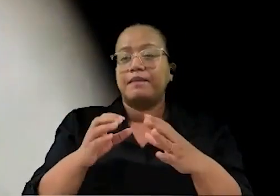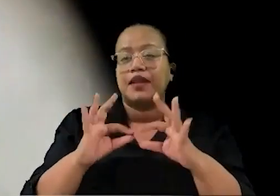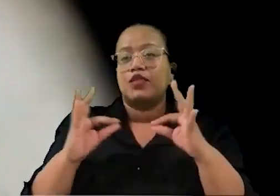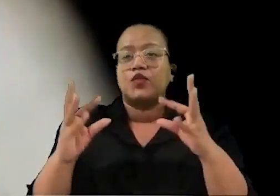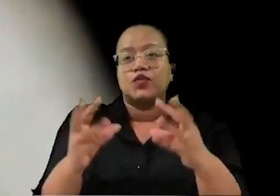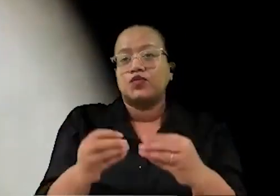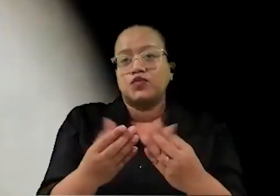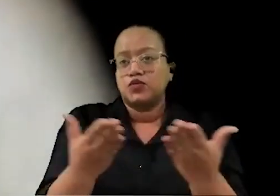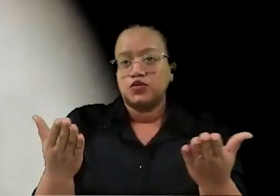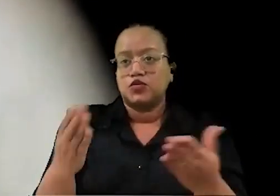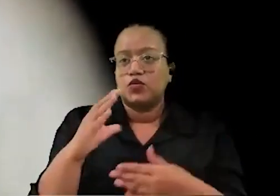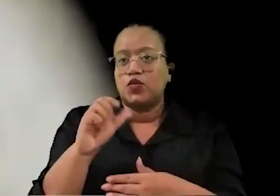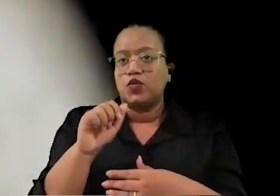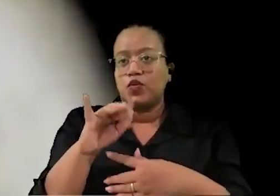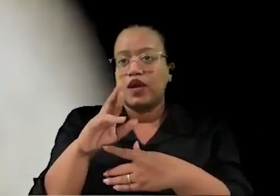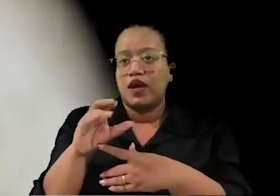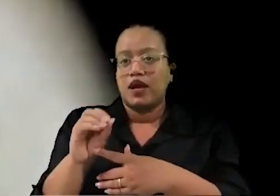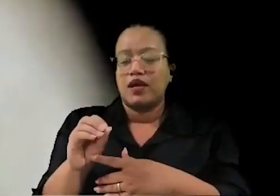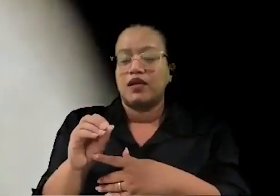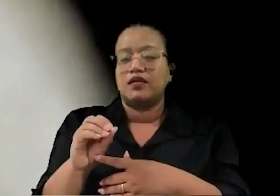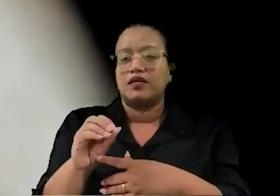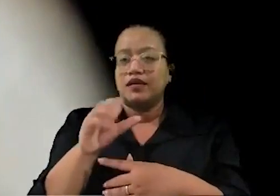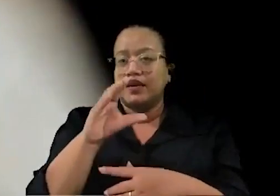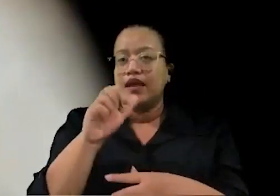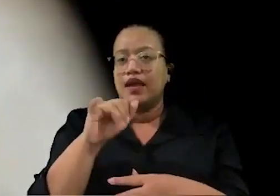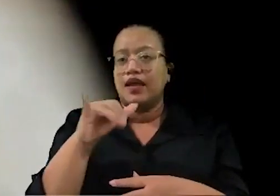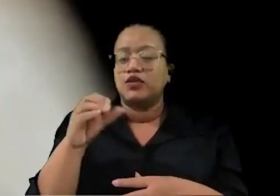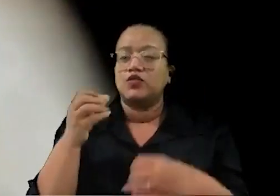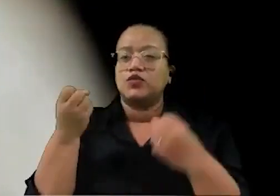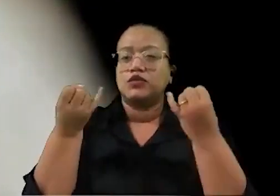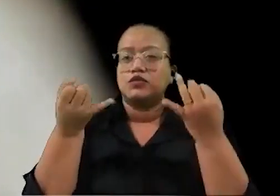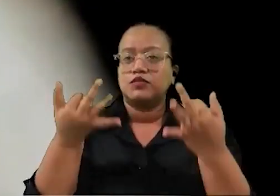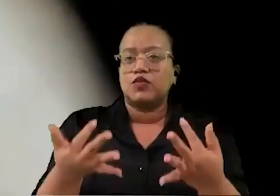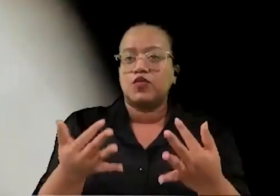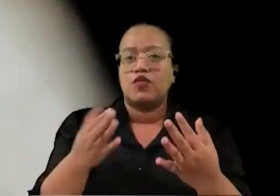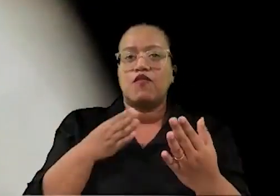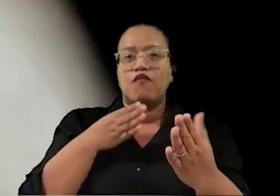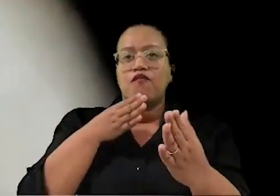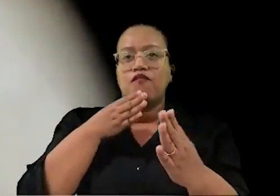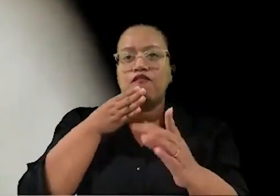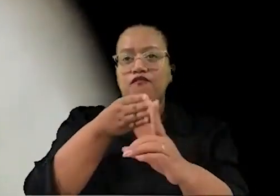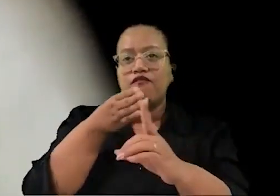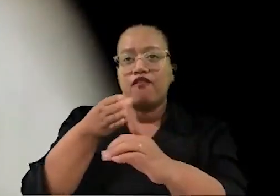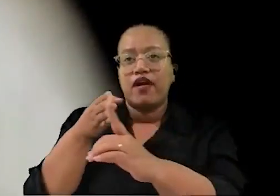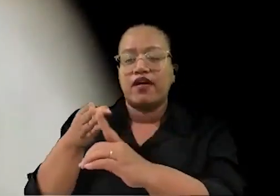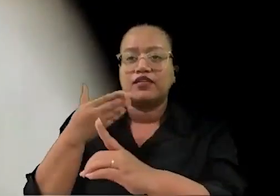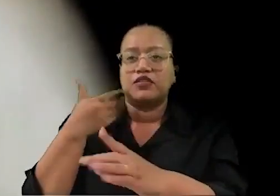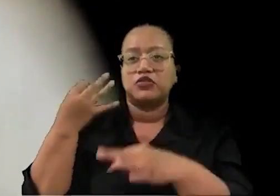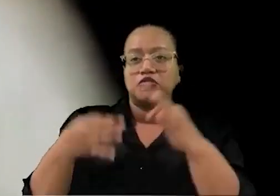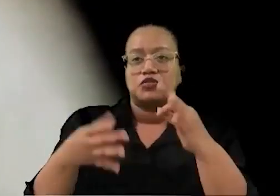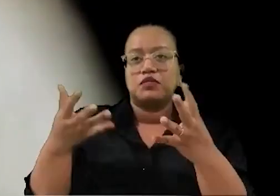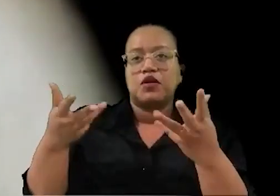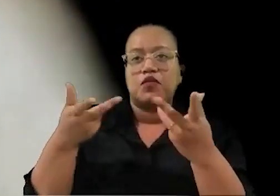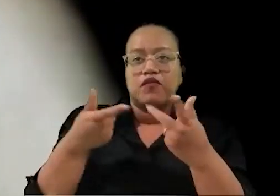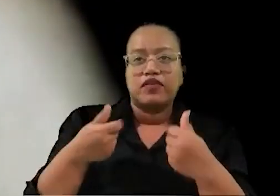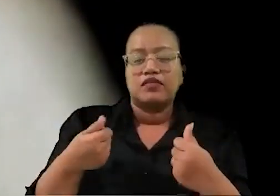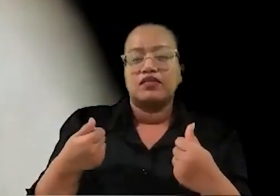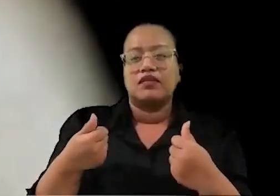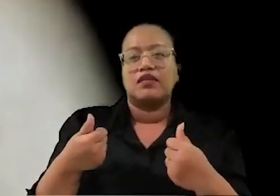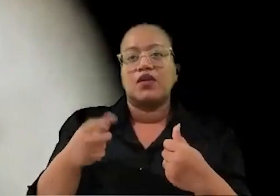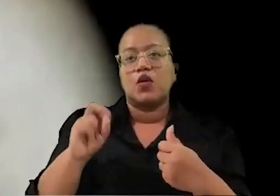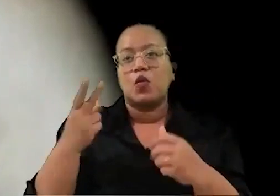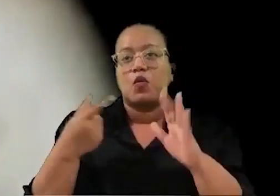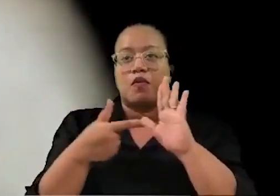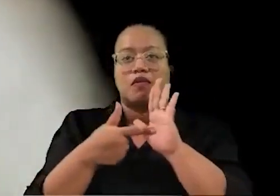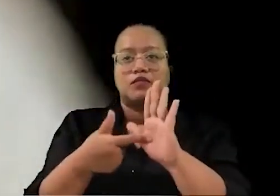a cada juiz para convencê-lo ou para mostrá-lo. O sistema, por si só, já conduz